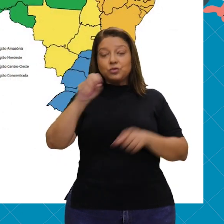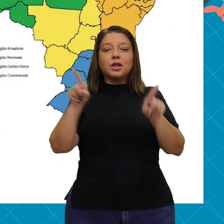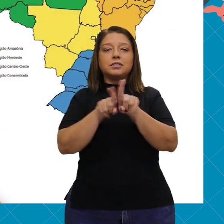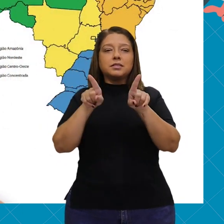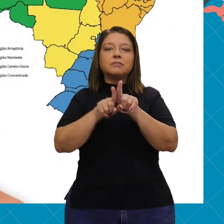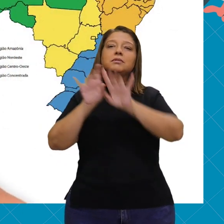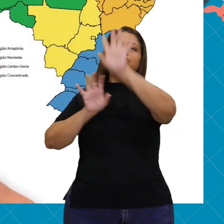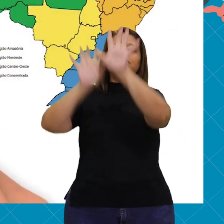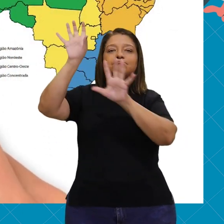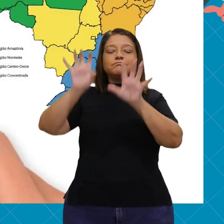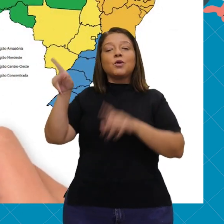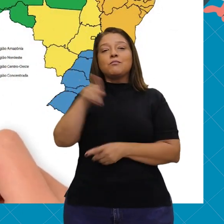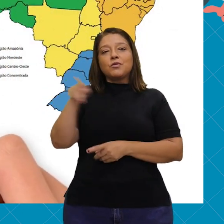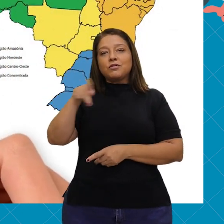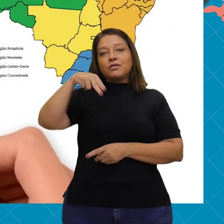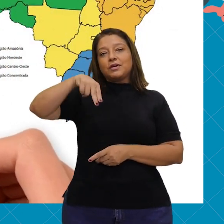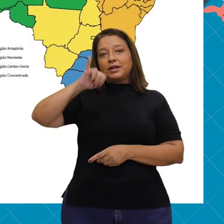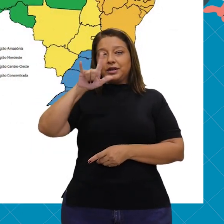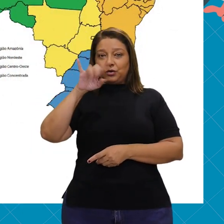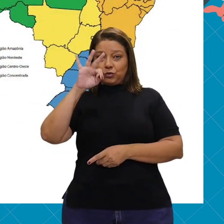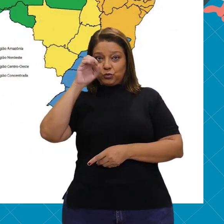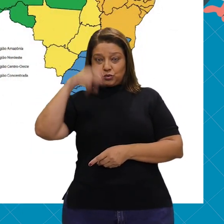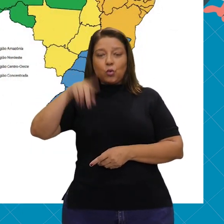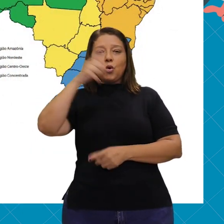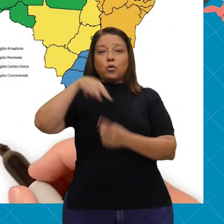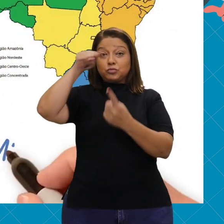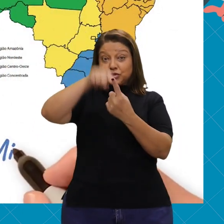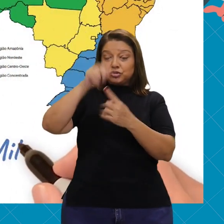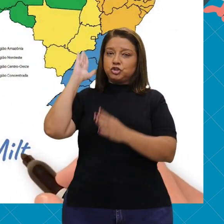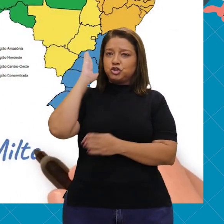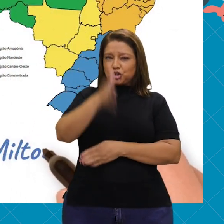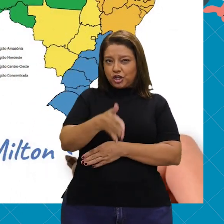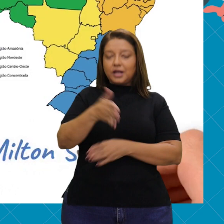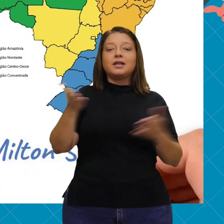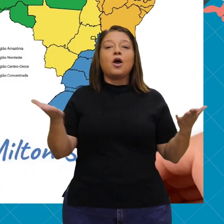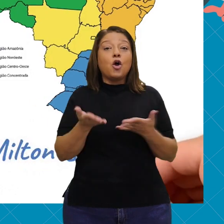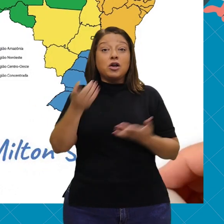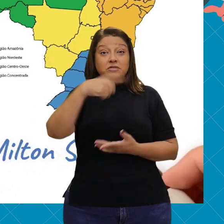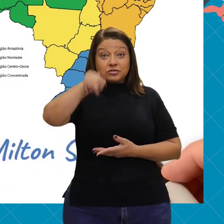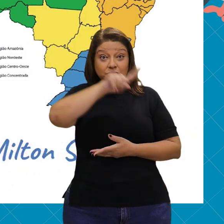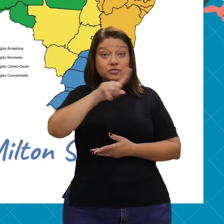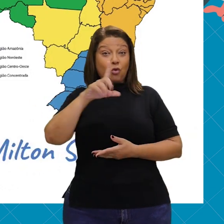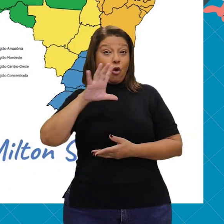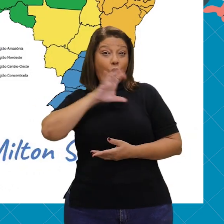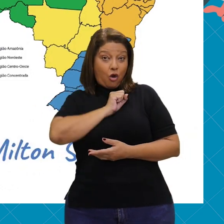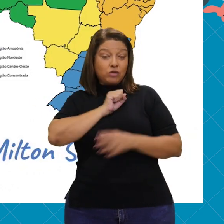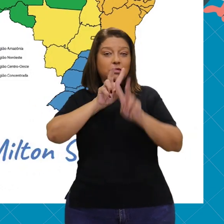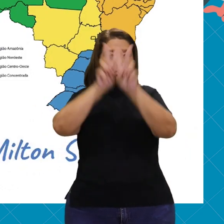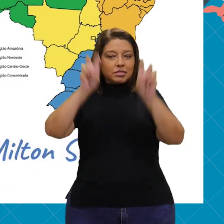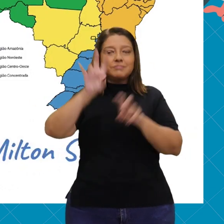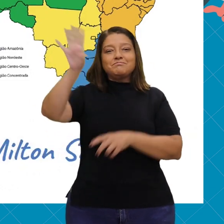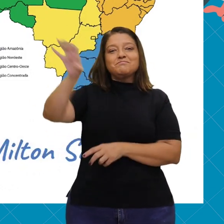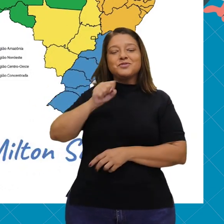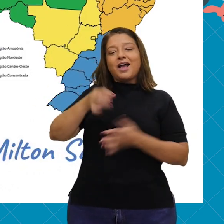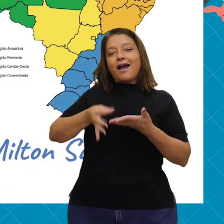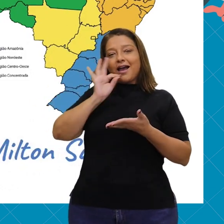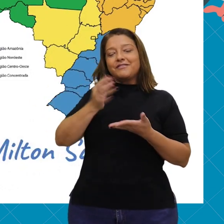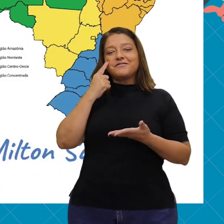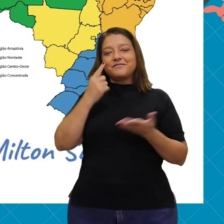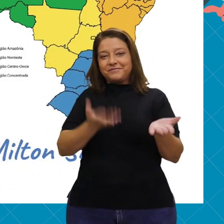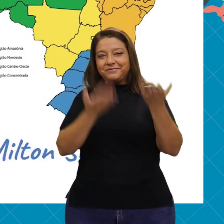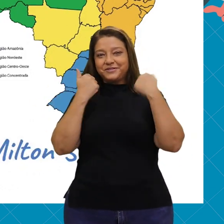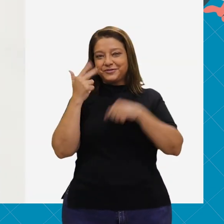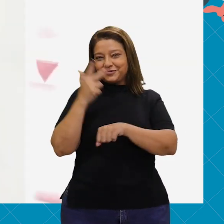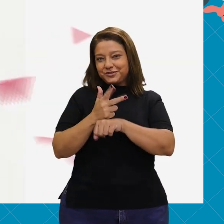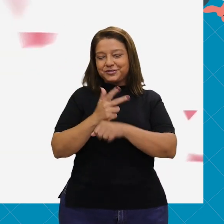de regionalização do professor Milton Santos, de forma objetiva e direta. Então, se você curtiu esse tema, vai lá buscar um cafezinho e bora lá pro